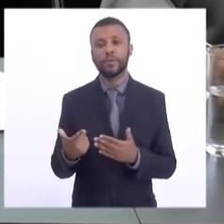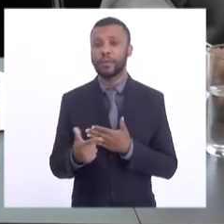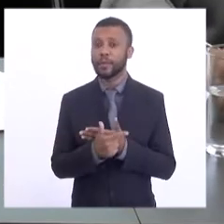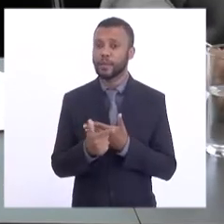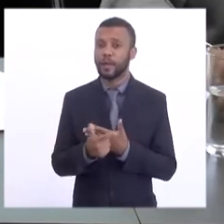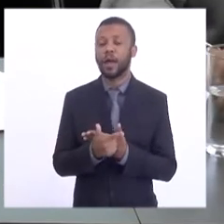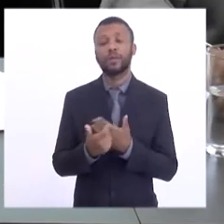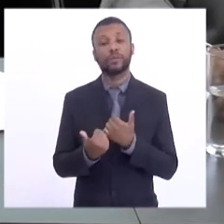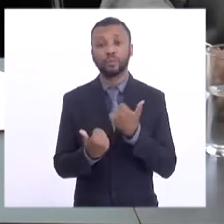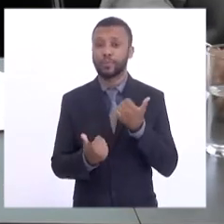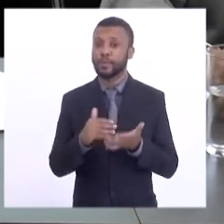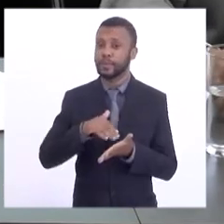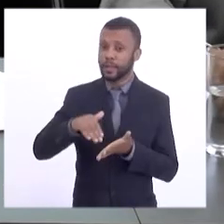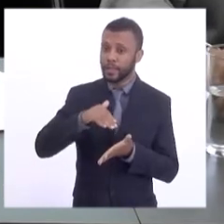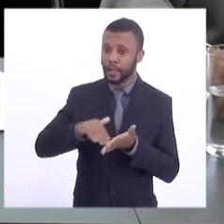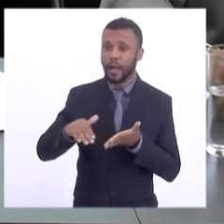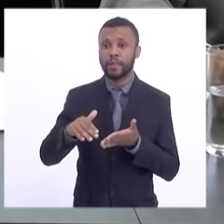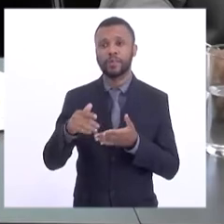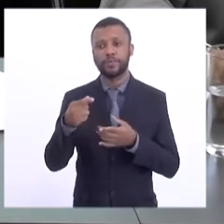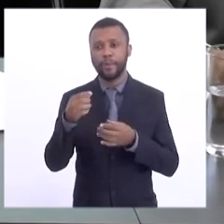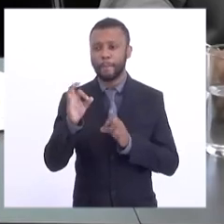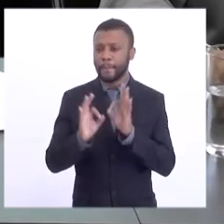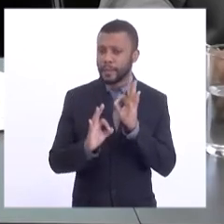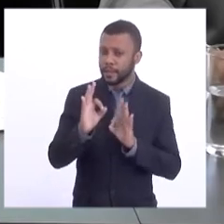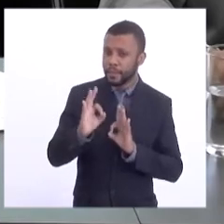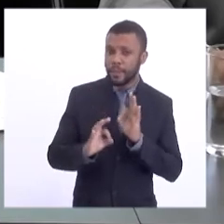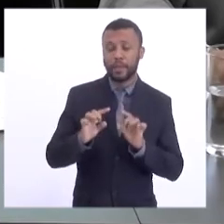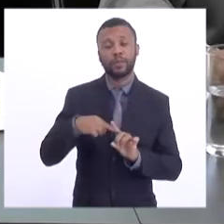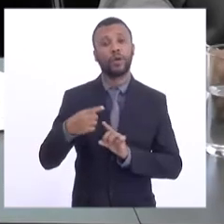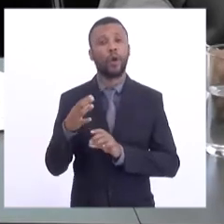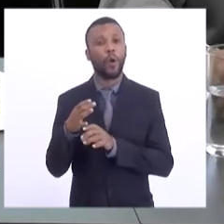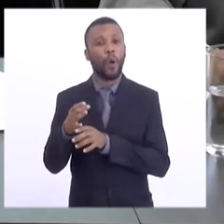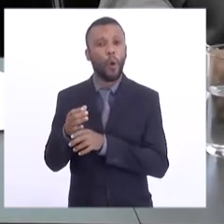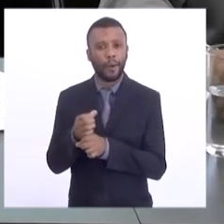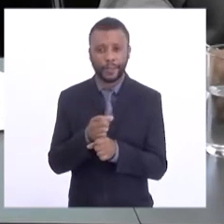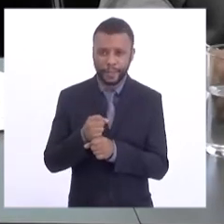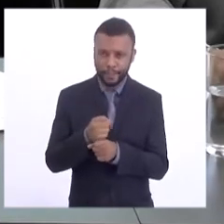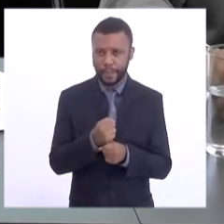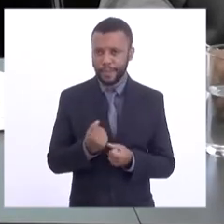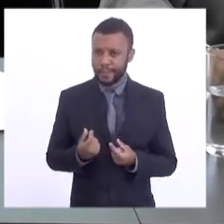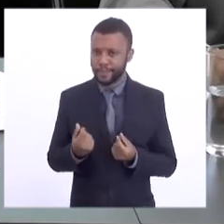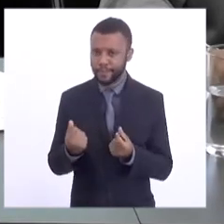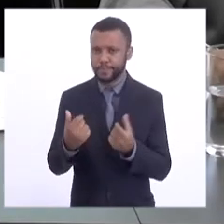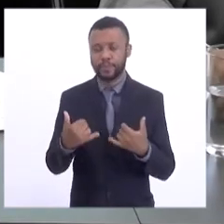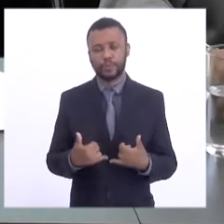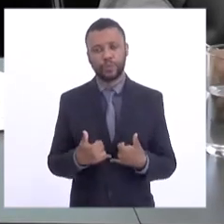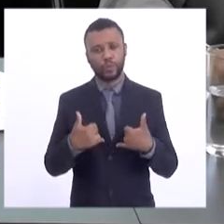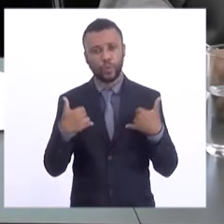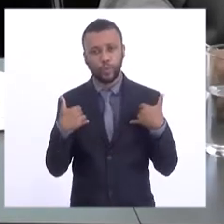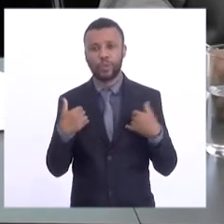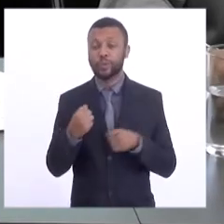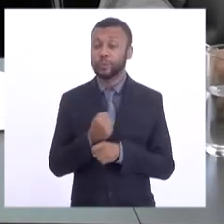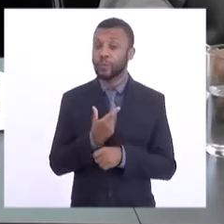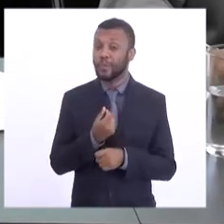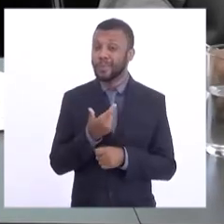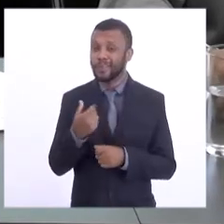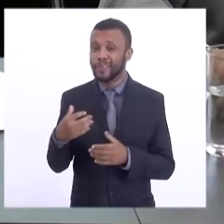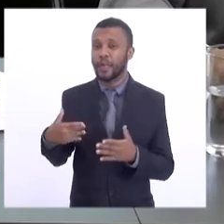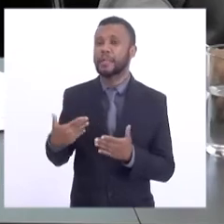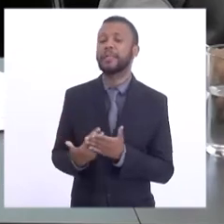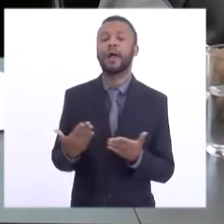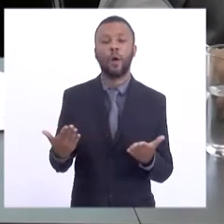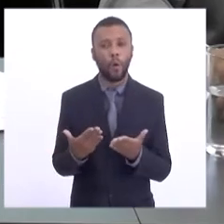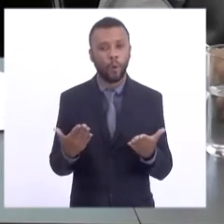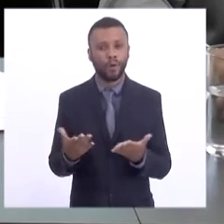subsecretário de planejamento e orçamento de 2020 é com muita honra porque o meu estado de origem com